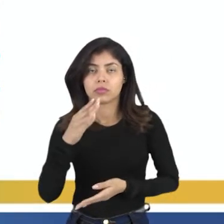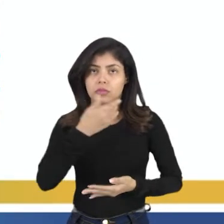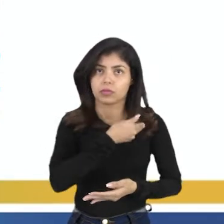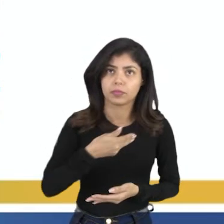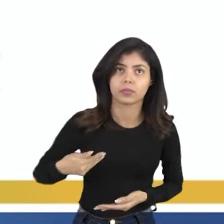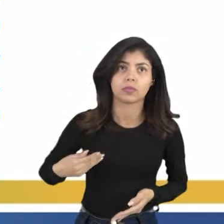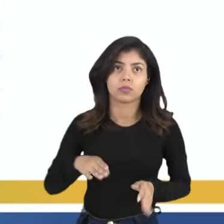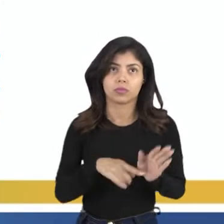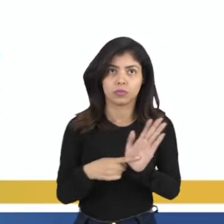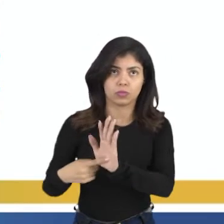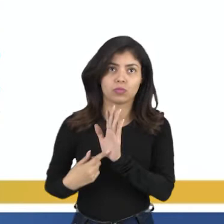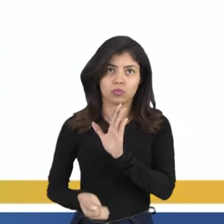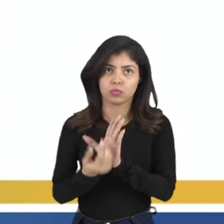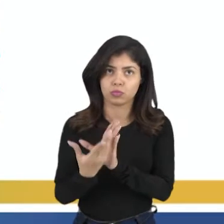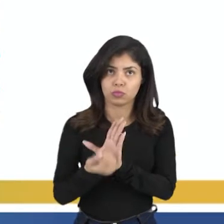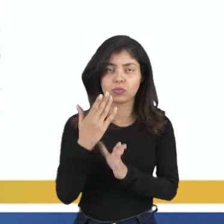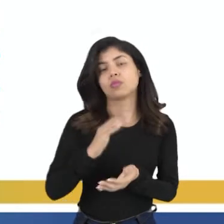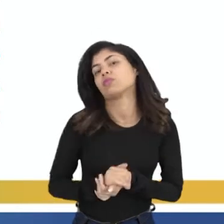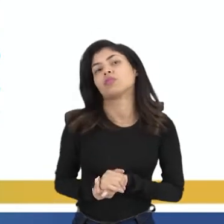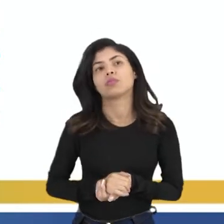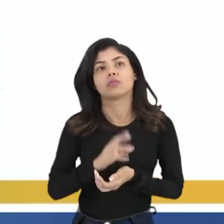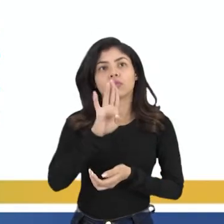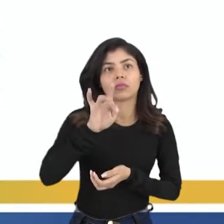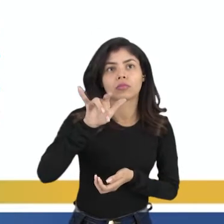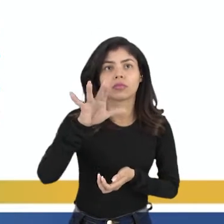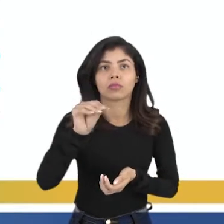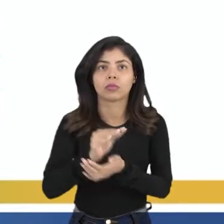midiático publicitário dos produtos de beleza